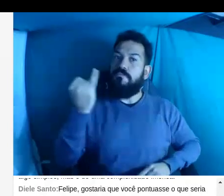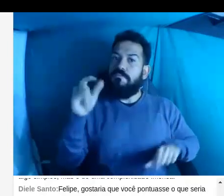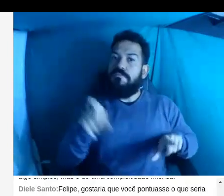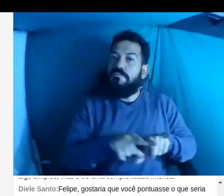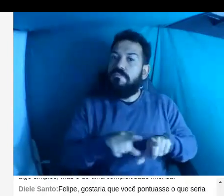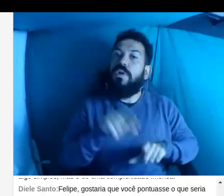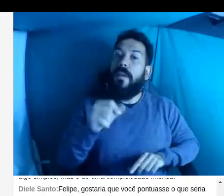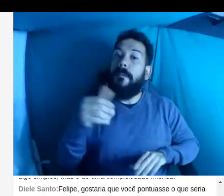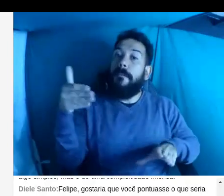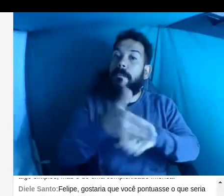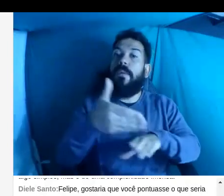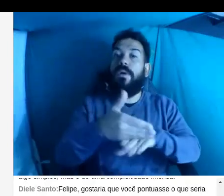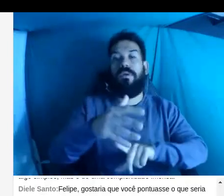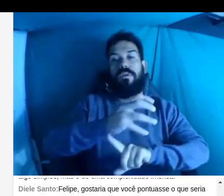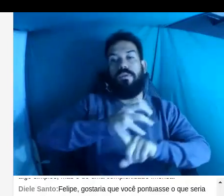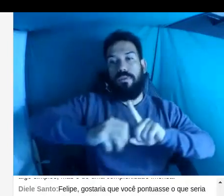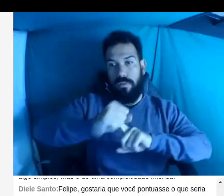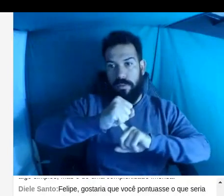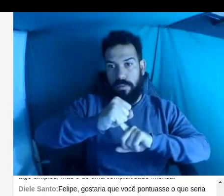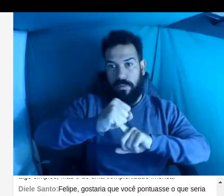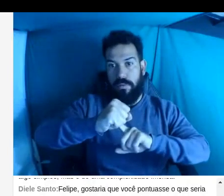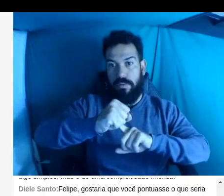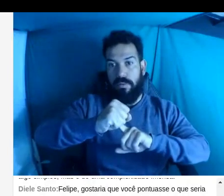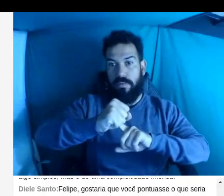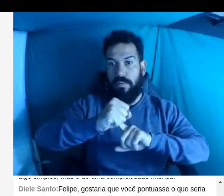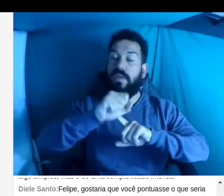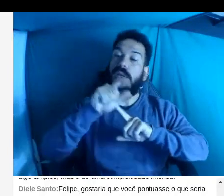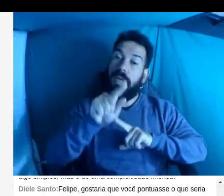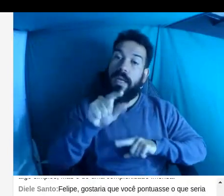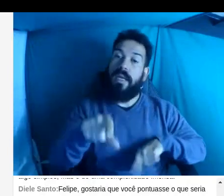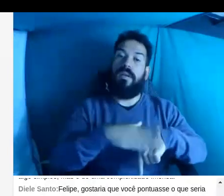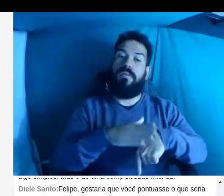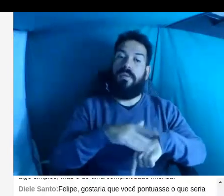social dentro da audiodescrição, que